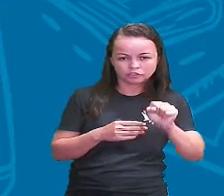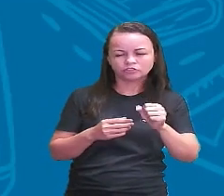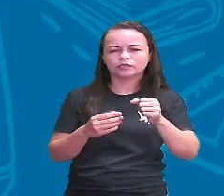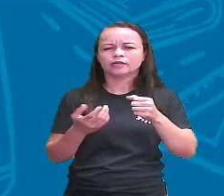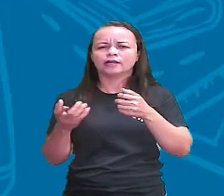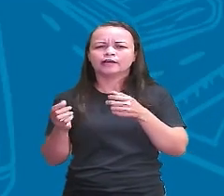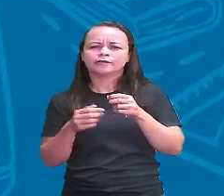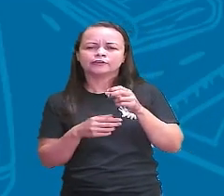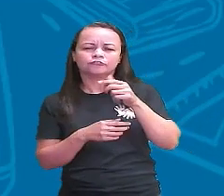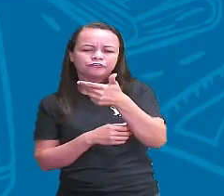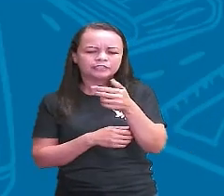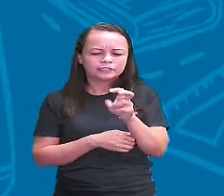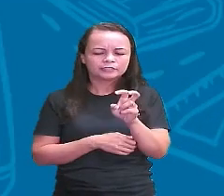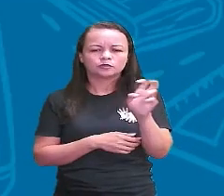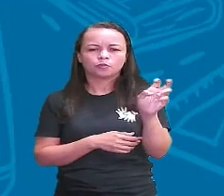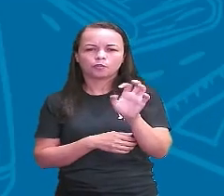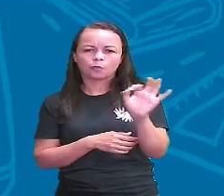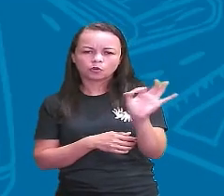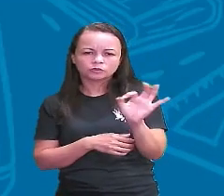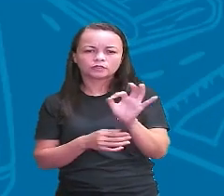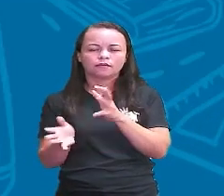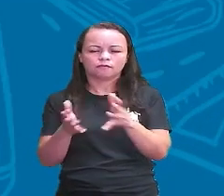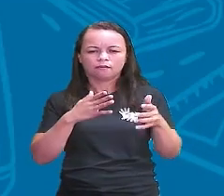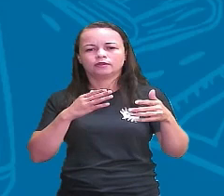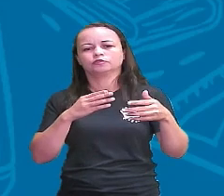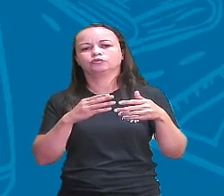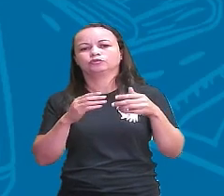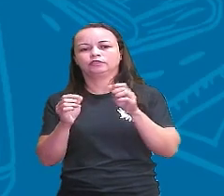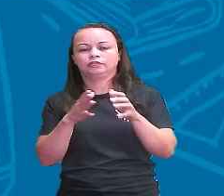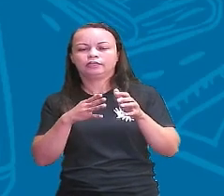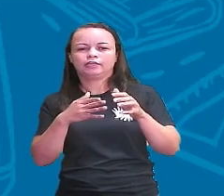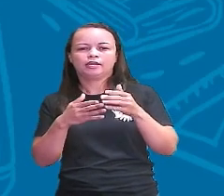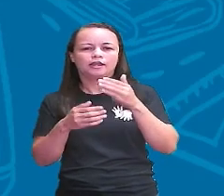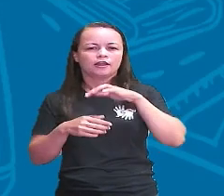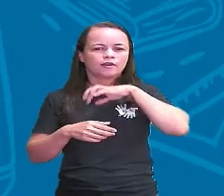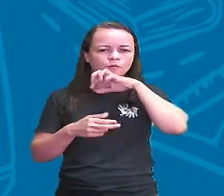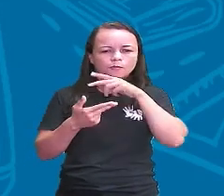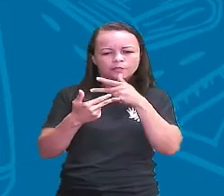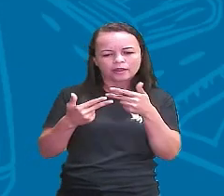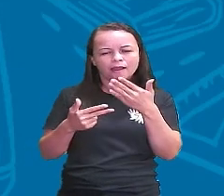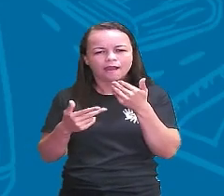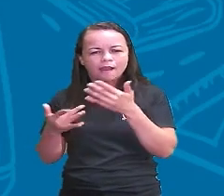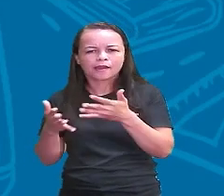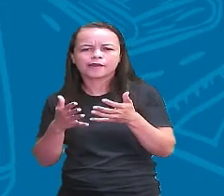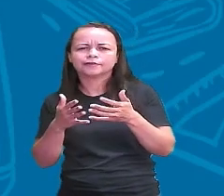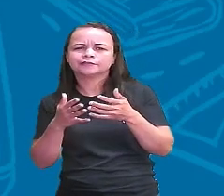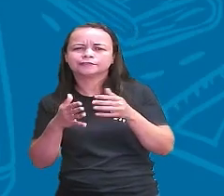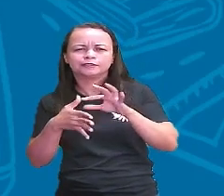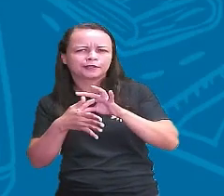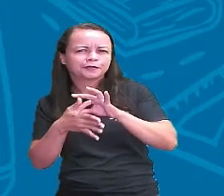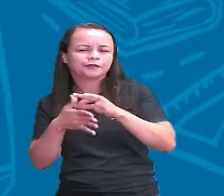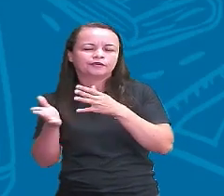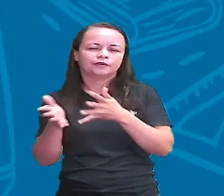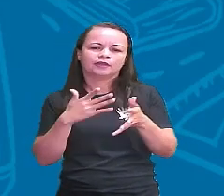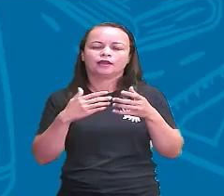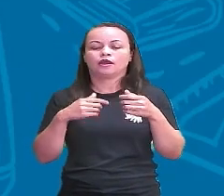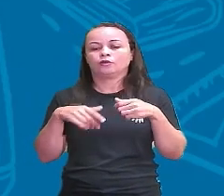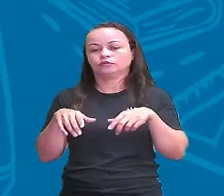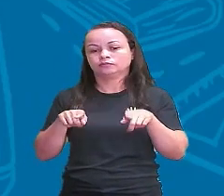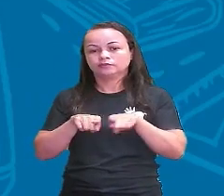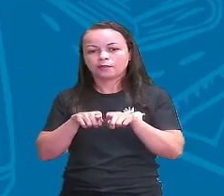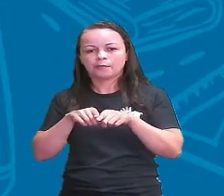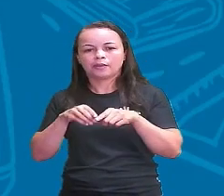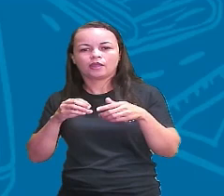origem animal, os outros 25% ali de um carboidrato, que pode ser um arroz, pode ser o cuscuz, o